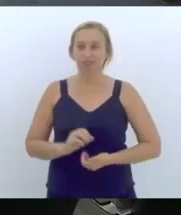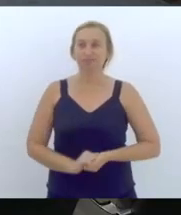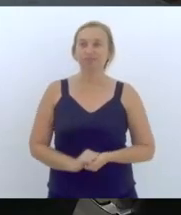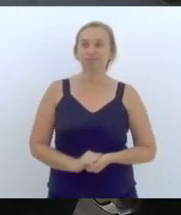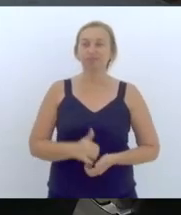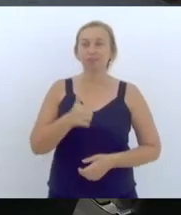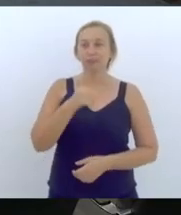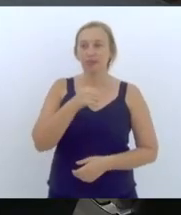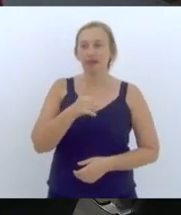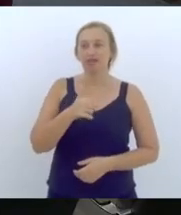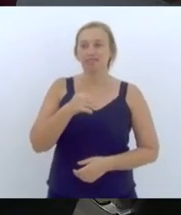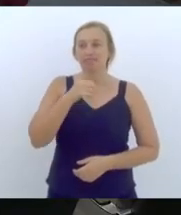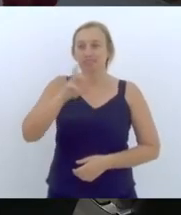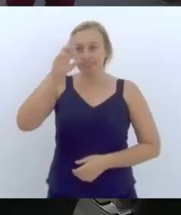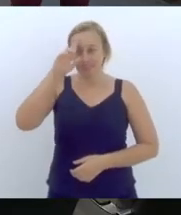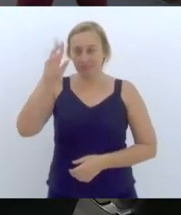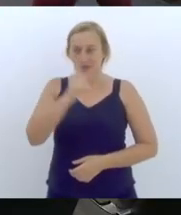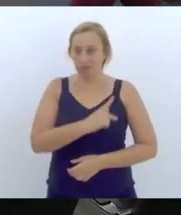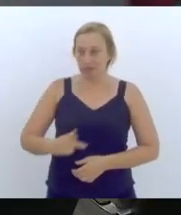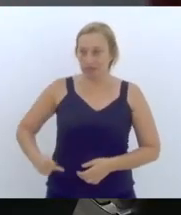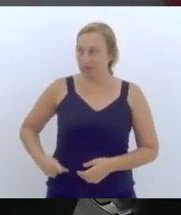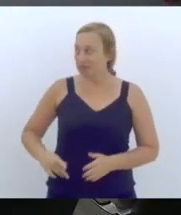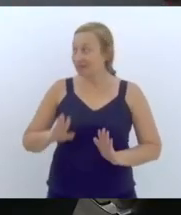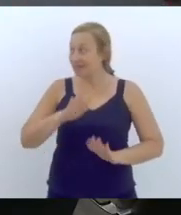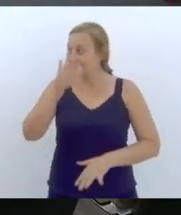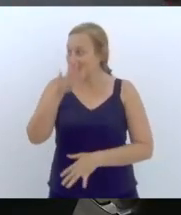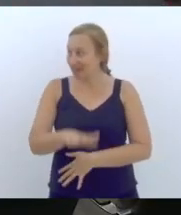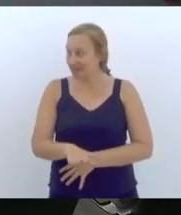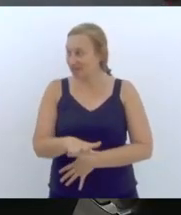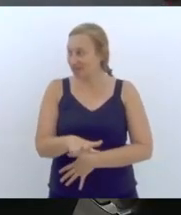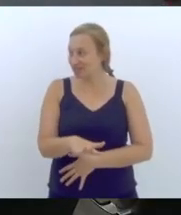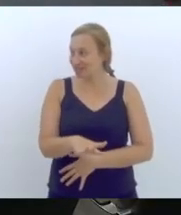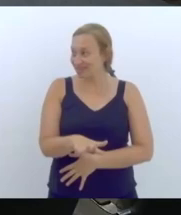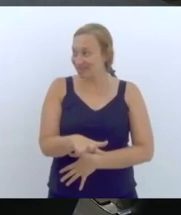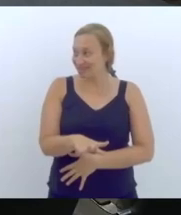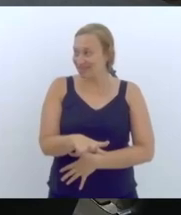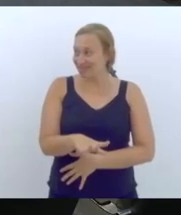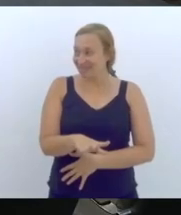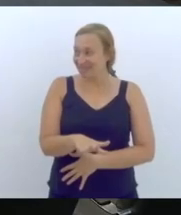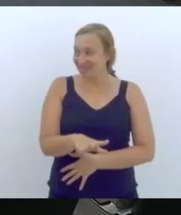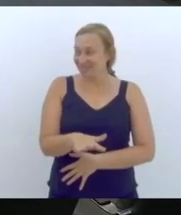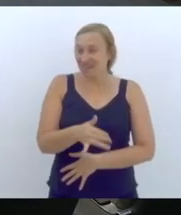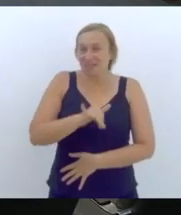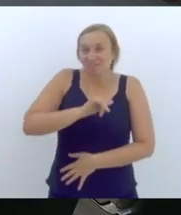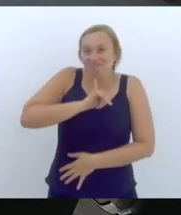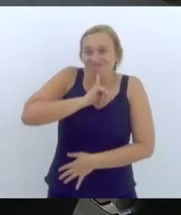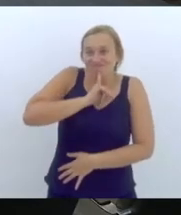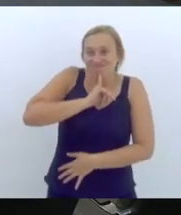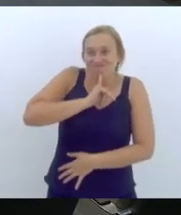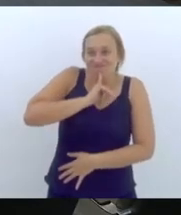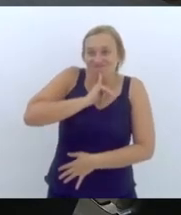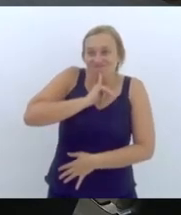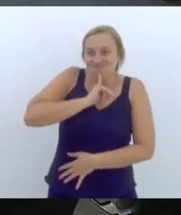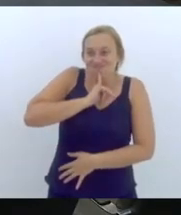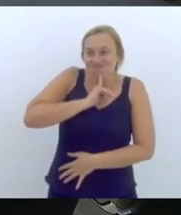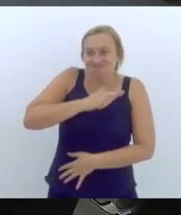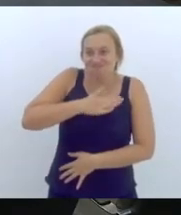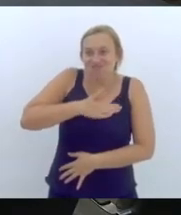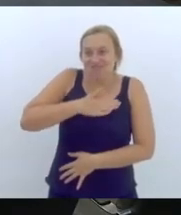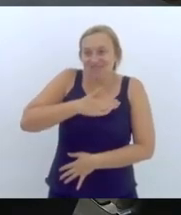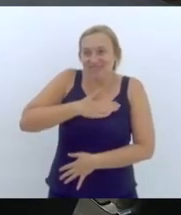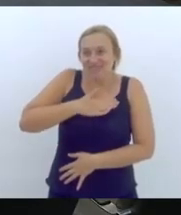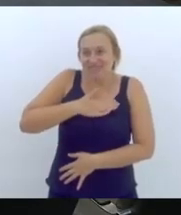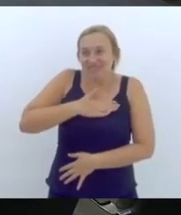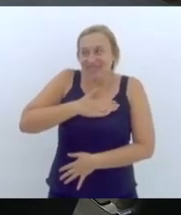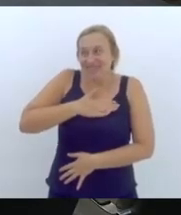Senhora Presidente, nessa tarde, que para mim é muito triste, o que eu vou relatar